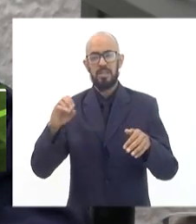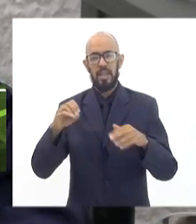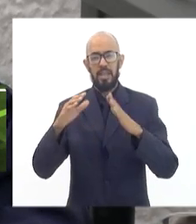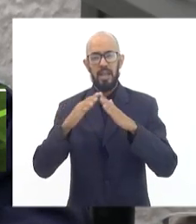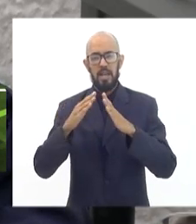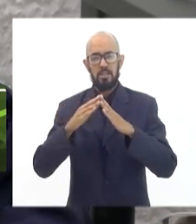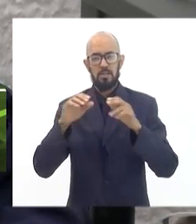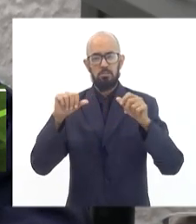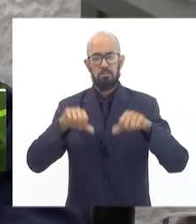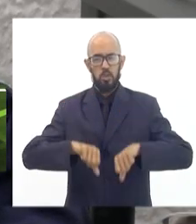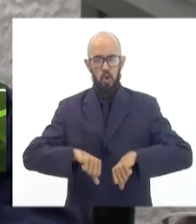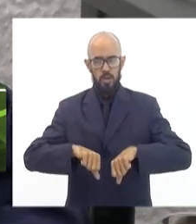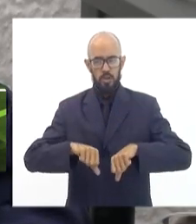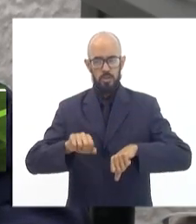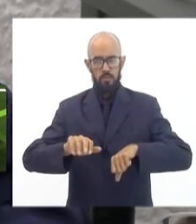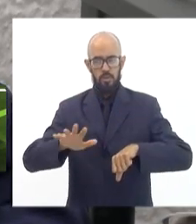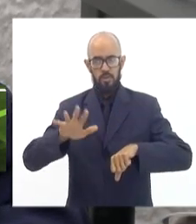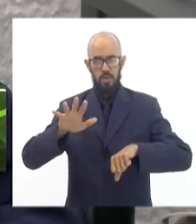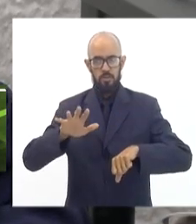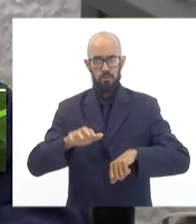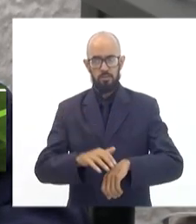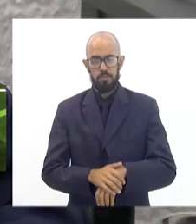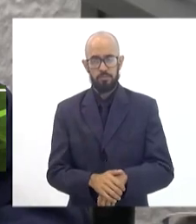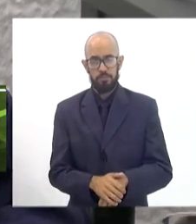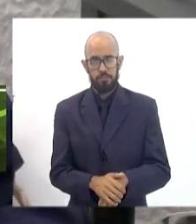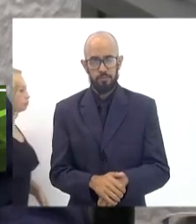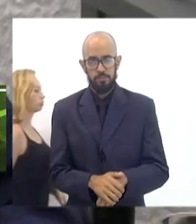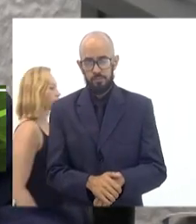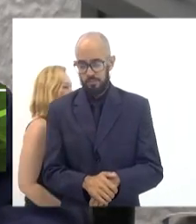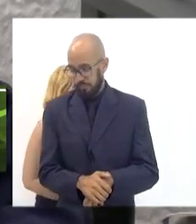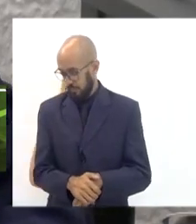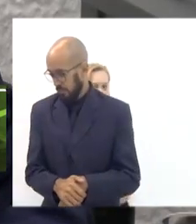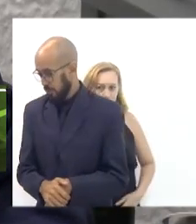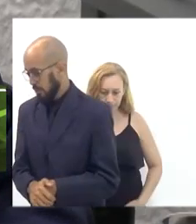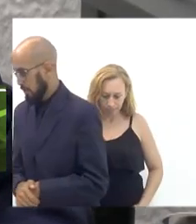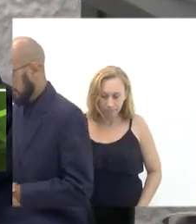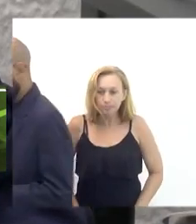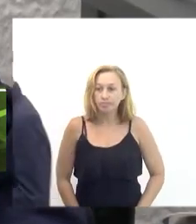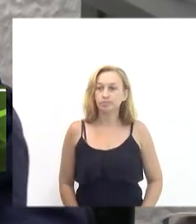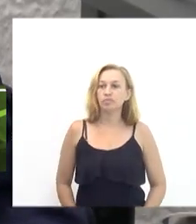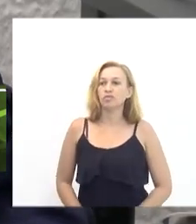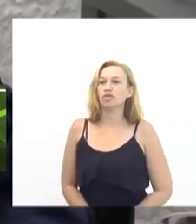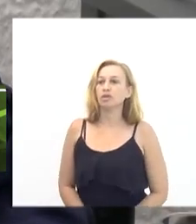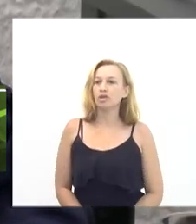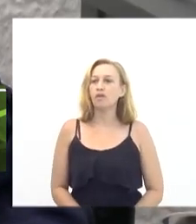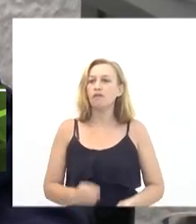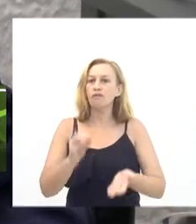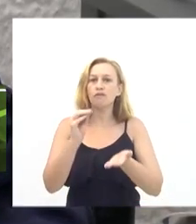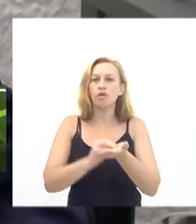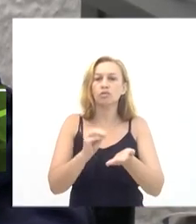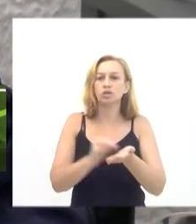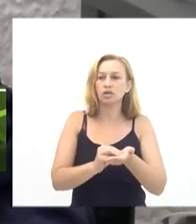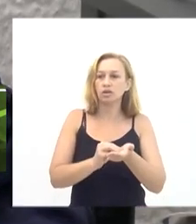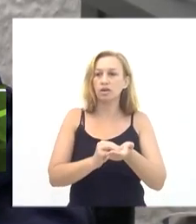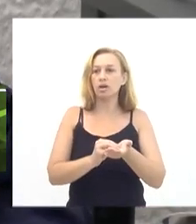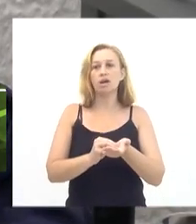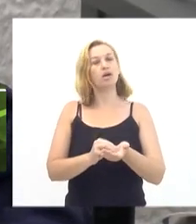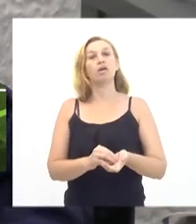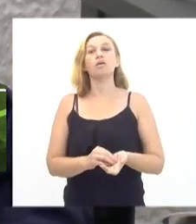as 100 piores residências e na sua grande maioria falta banheiro